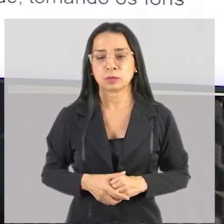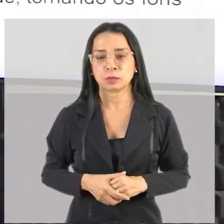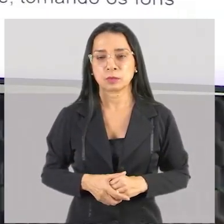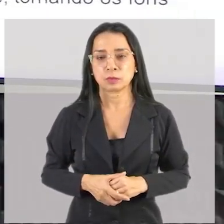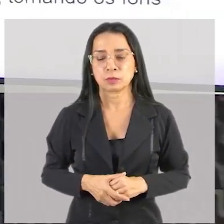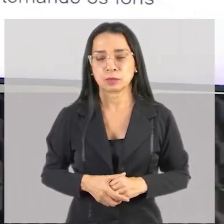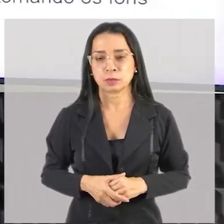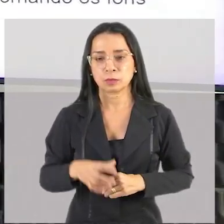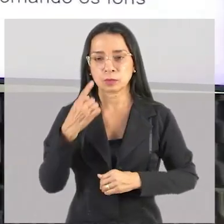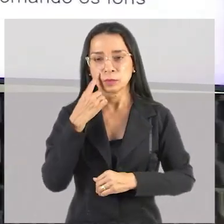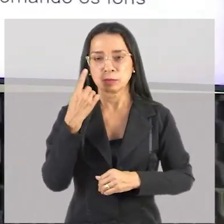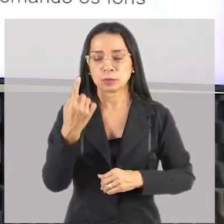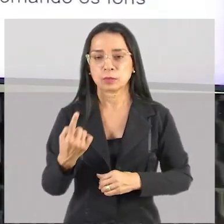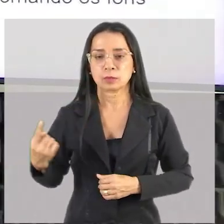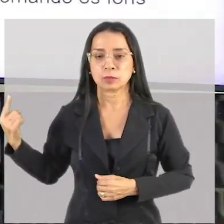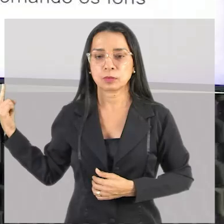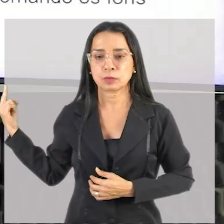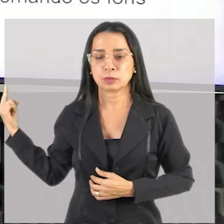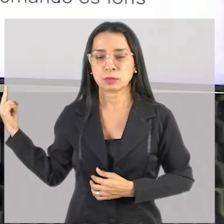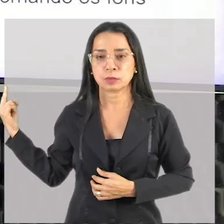deslocamento. Agora olha para cá.